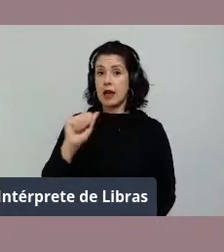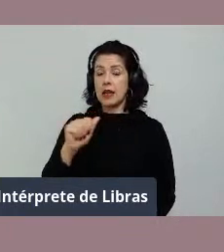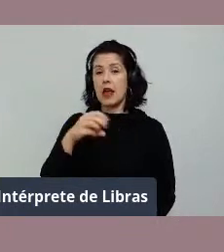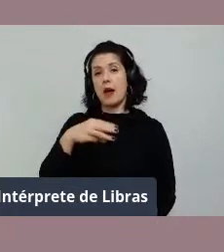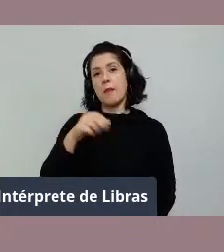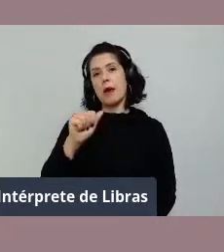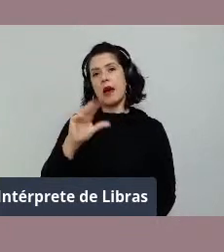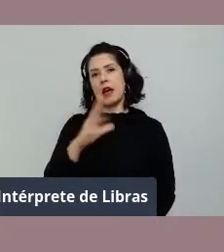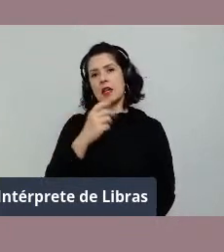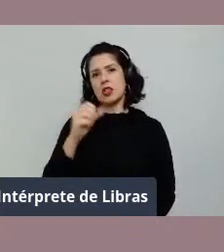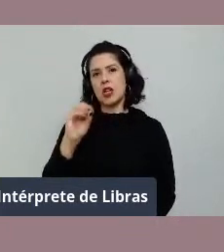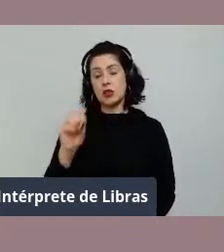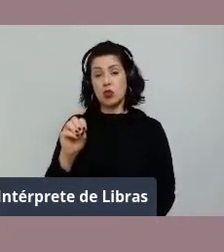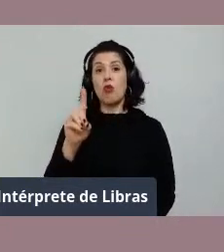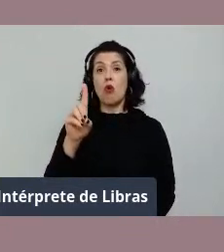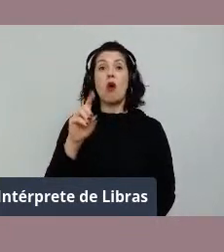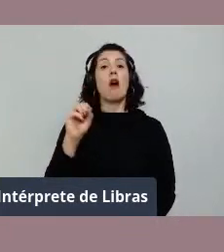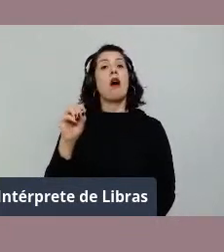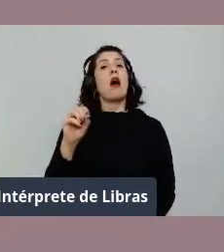escritora,